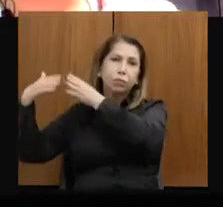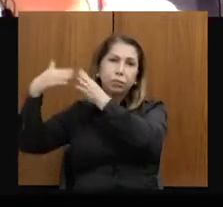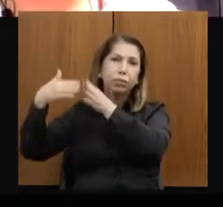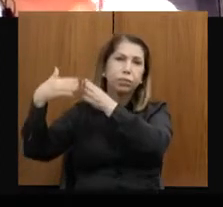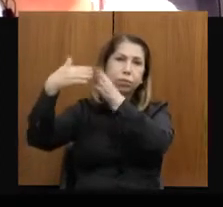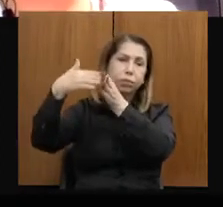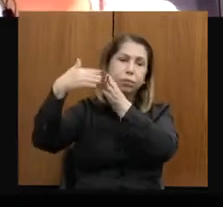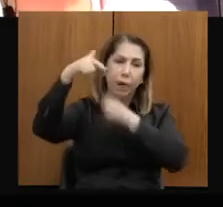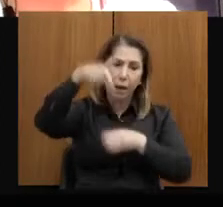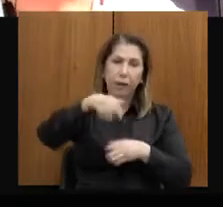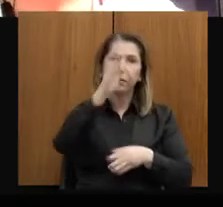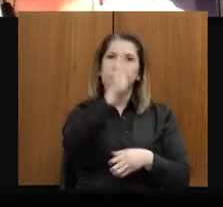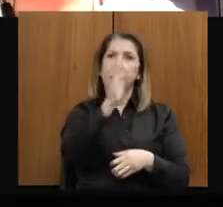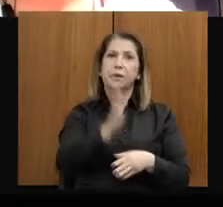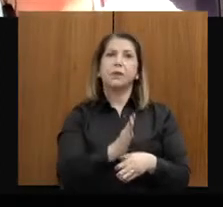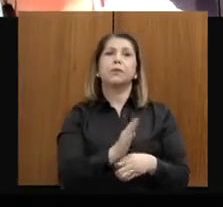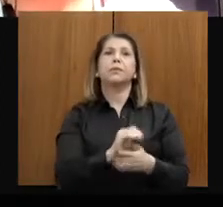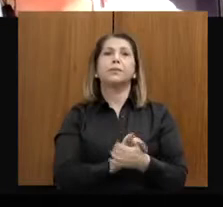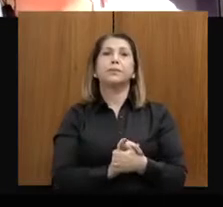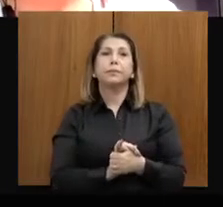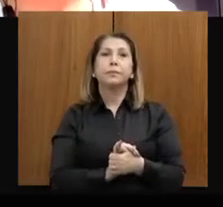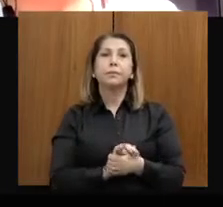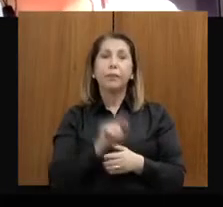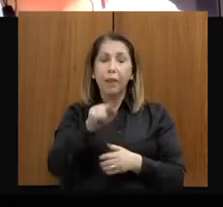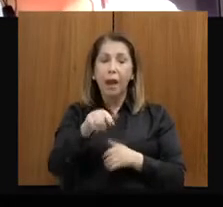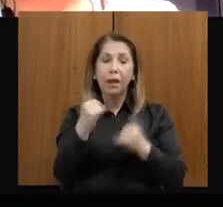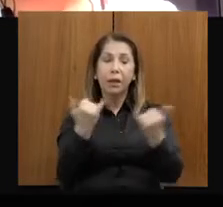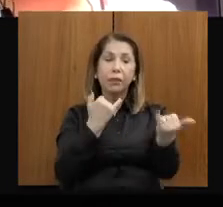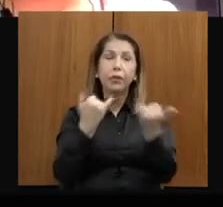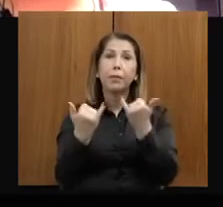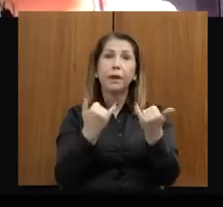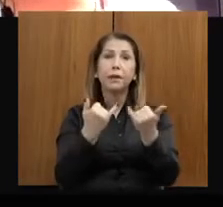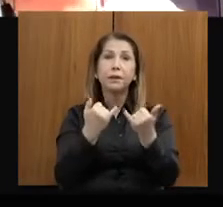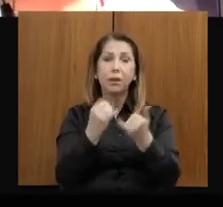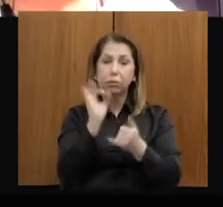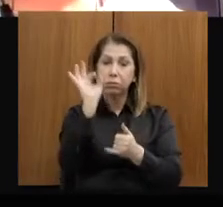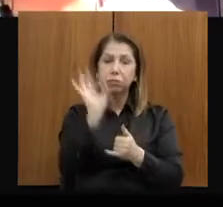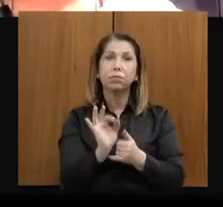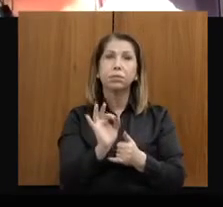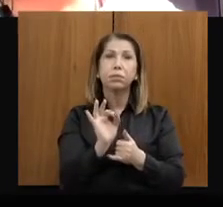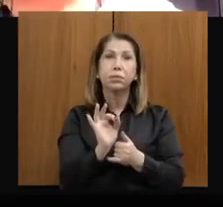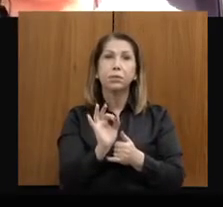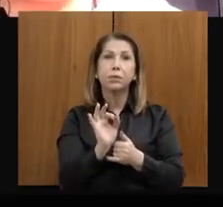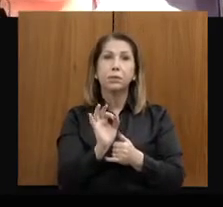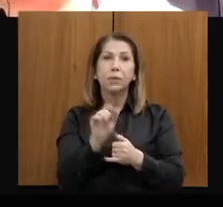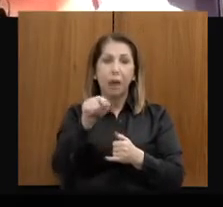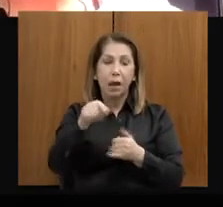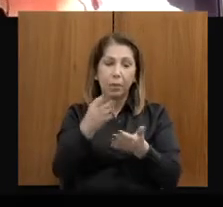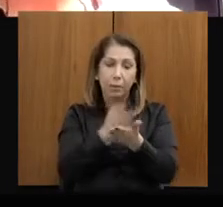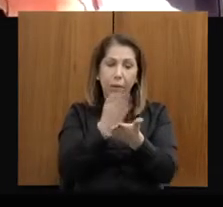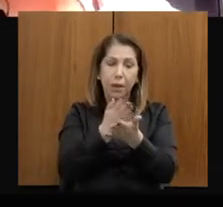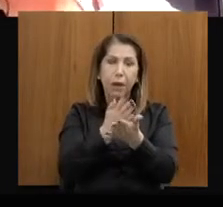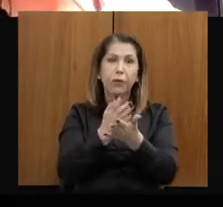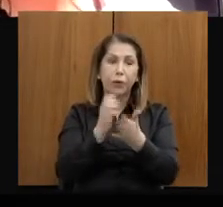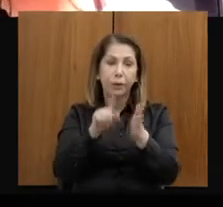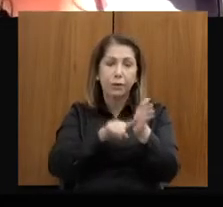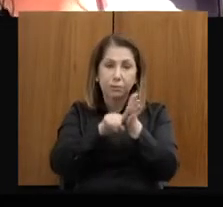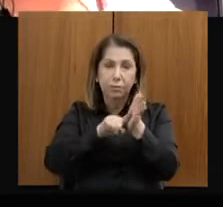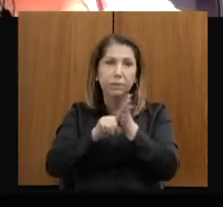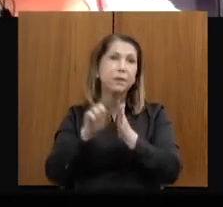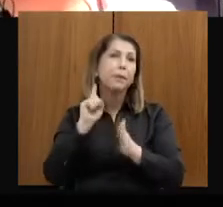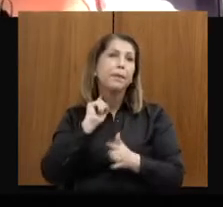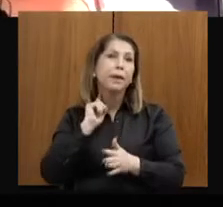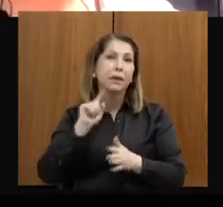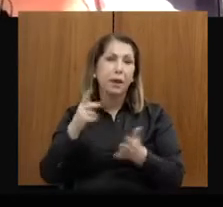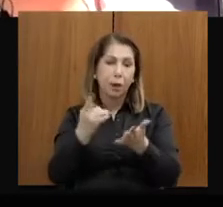infância né E aí esses dados que ele traz para gente no Luan Goulart skate tipo de Minas Gerais não tô muito